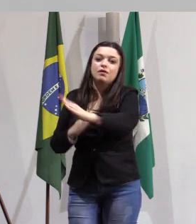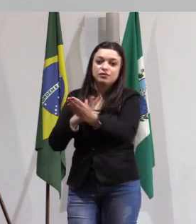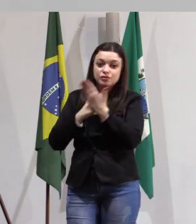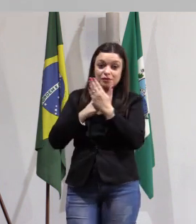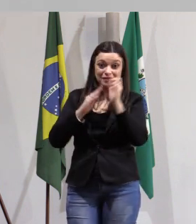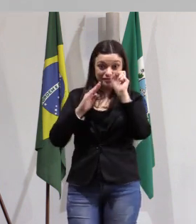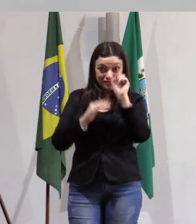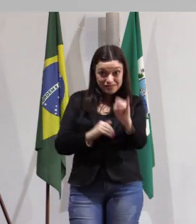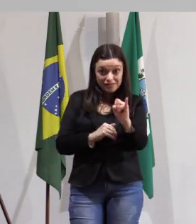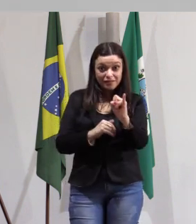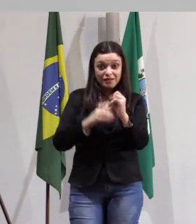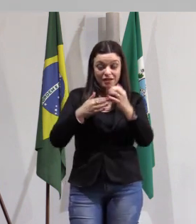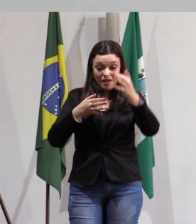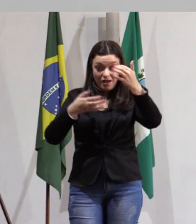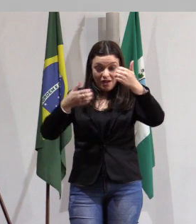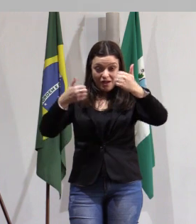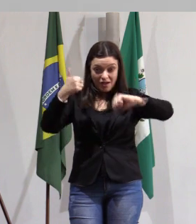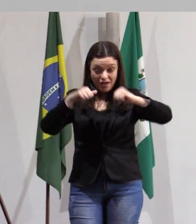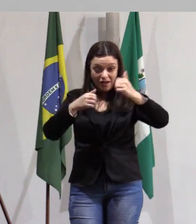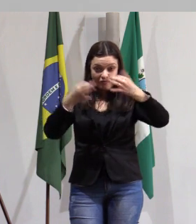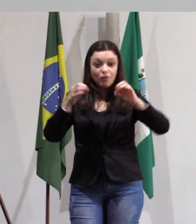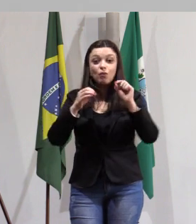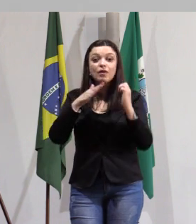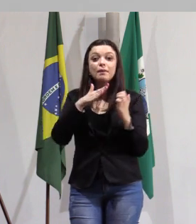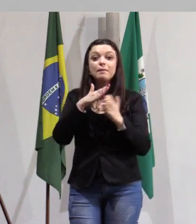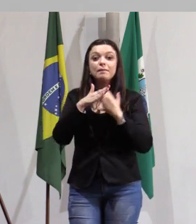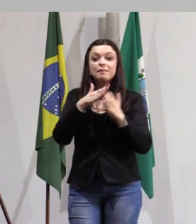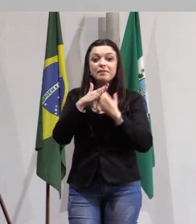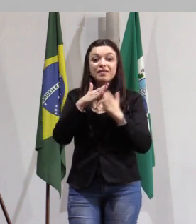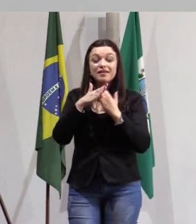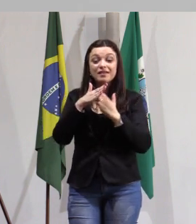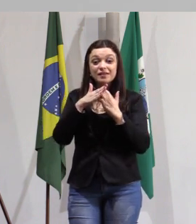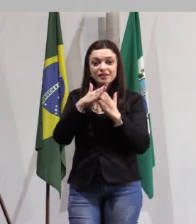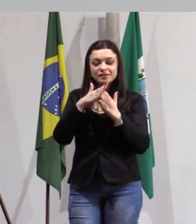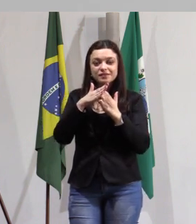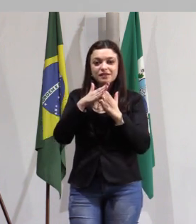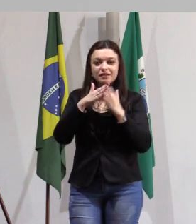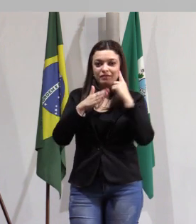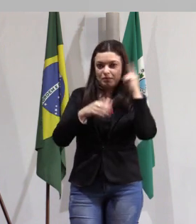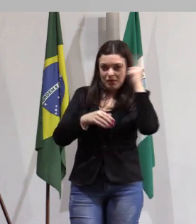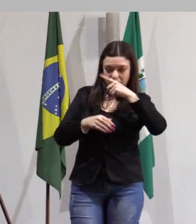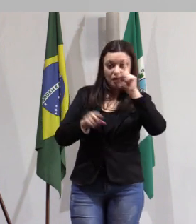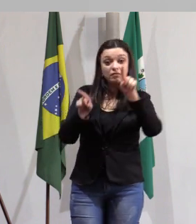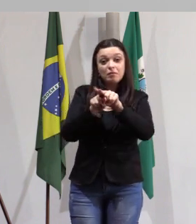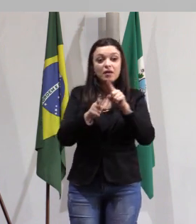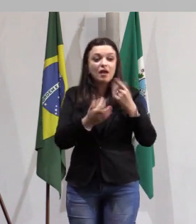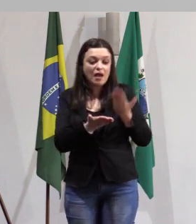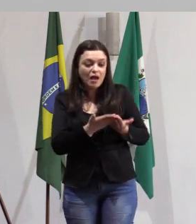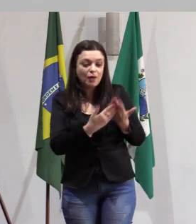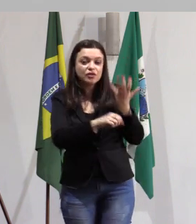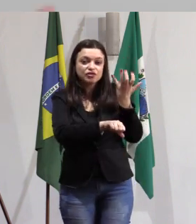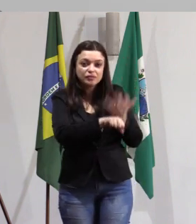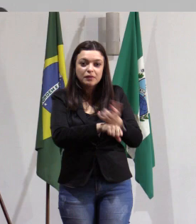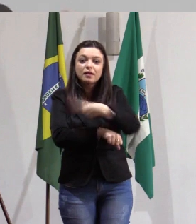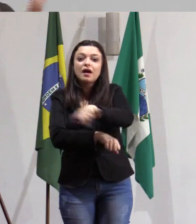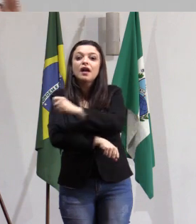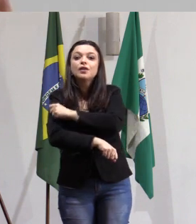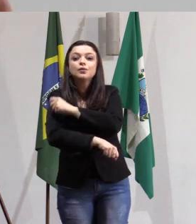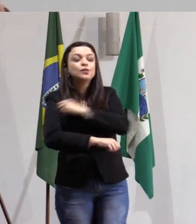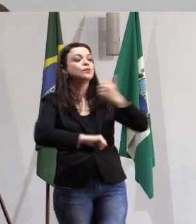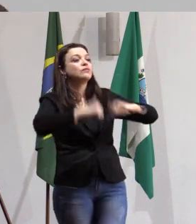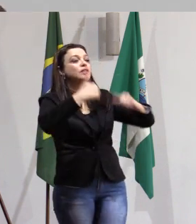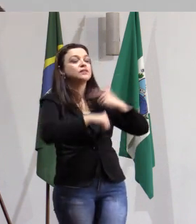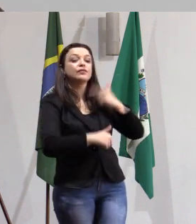universidades à avaliação das aulas e disciplinas, eu acho que nós estamos caminhando para isso. Mas, sobretudo, e esse é o ponto,